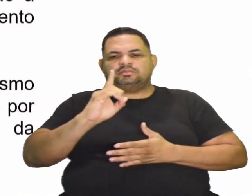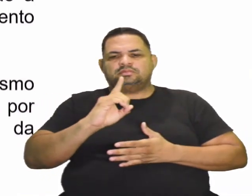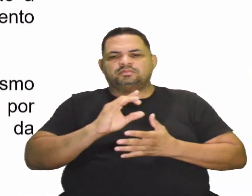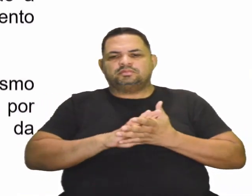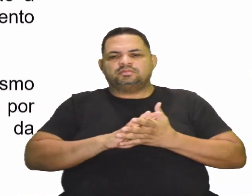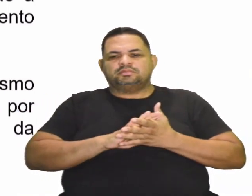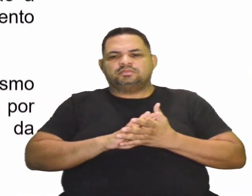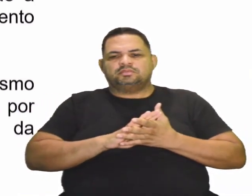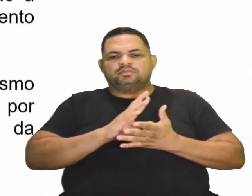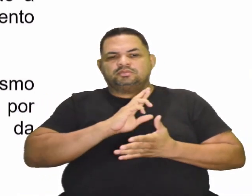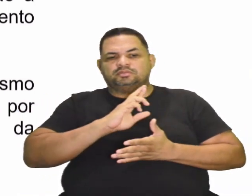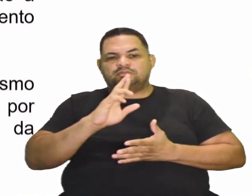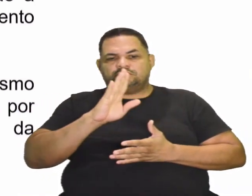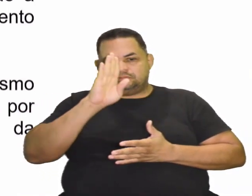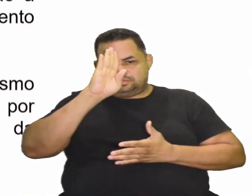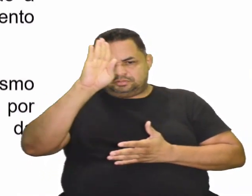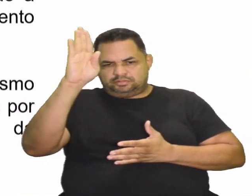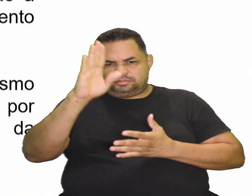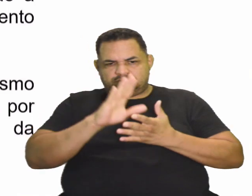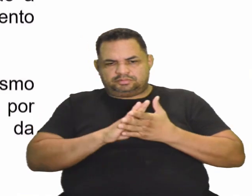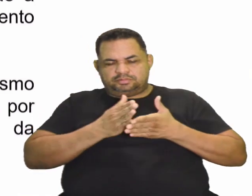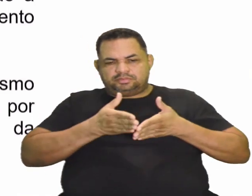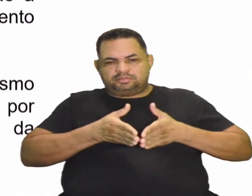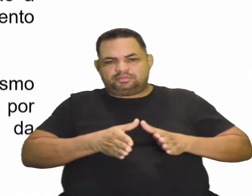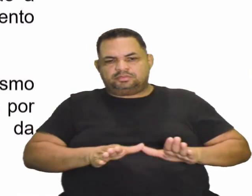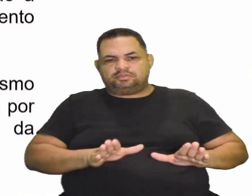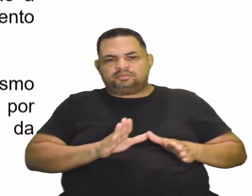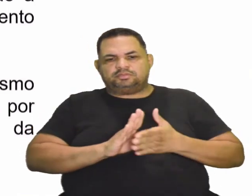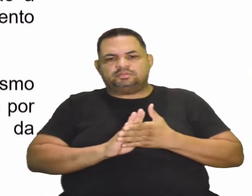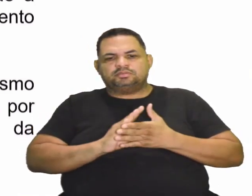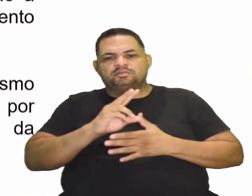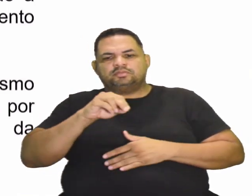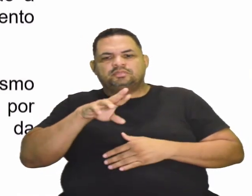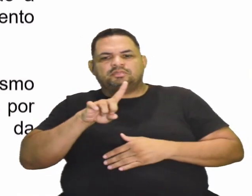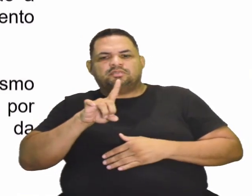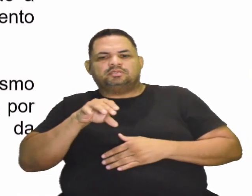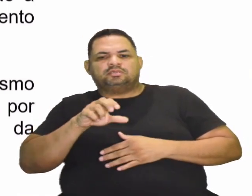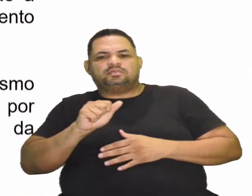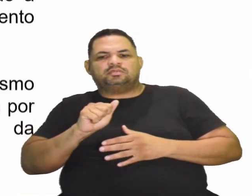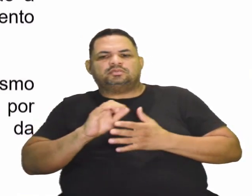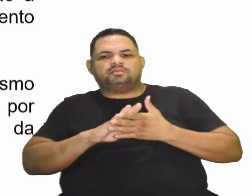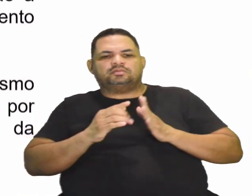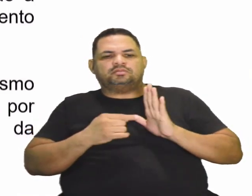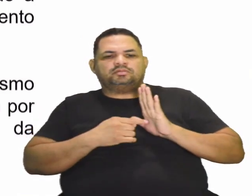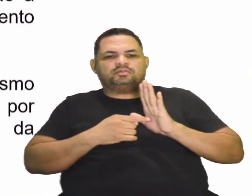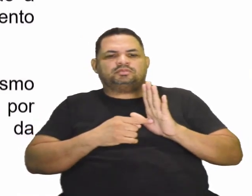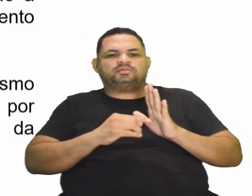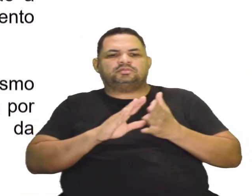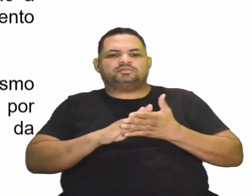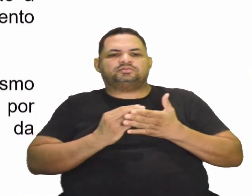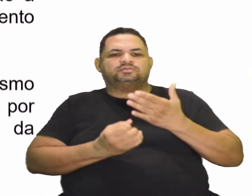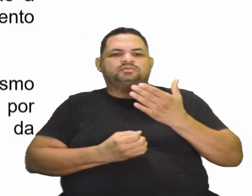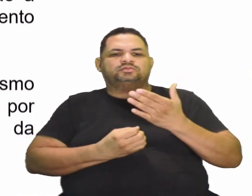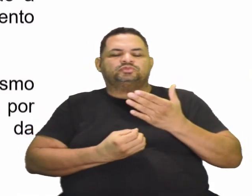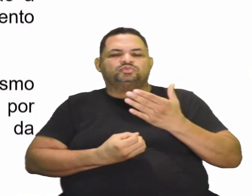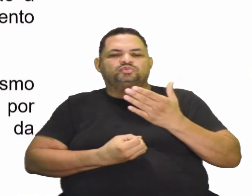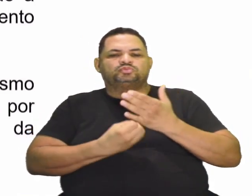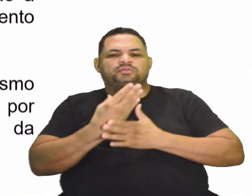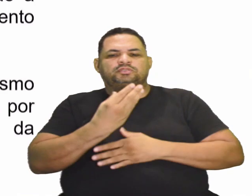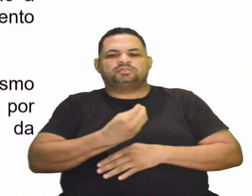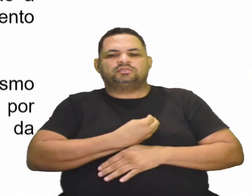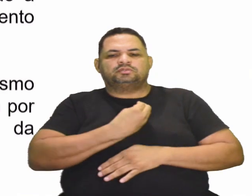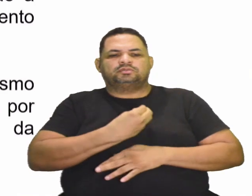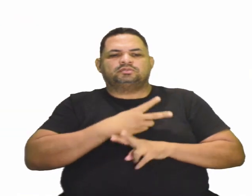O Nascimento de Vênus é emblemática, pois ao apresentar o sopro divino como temática da